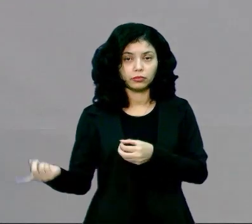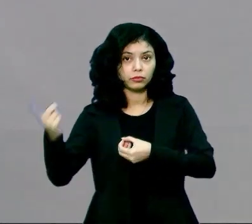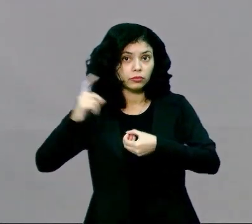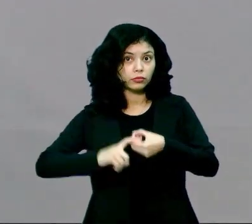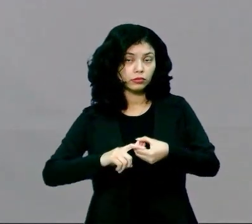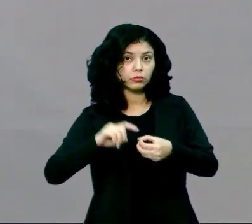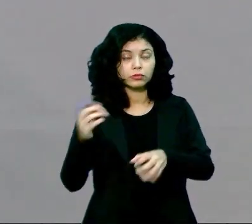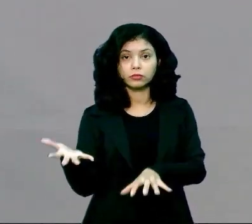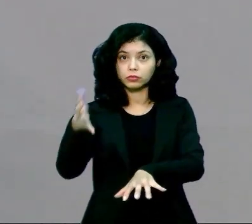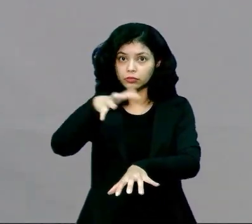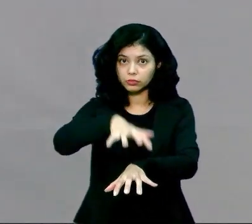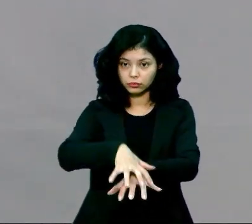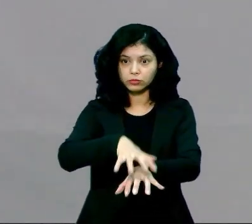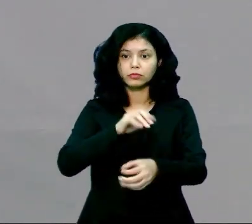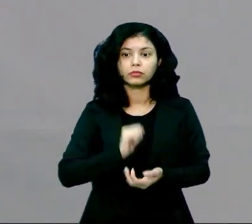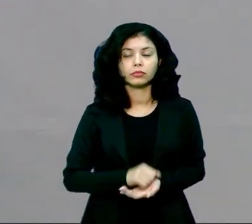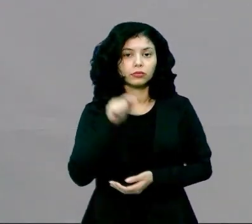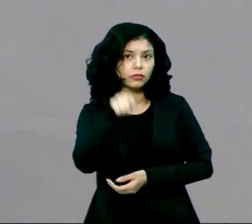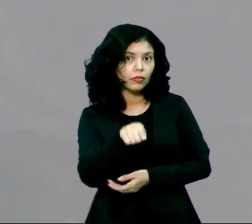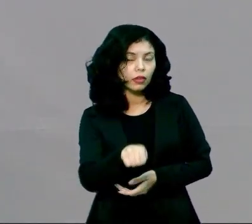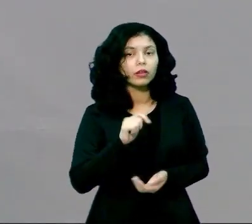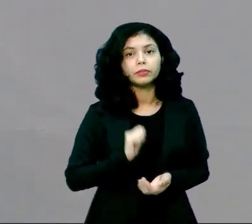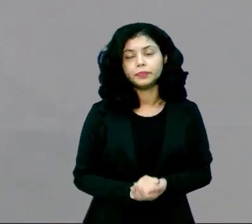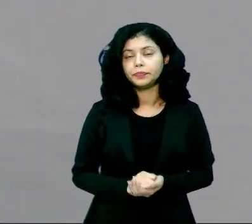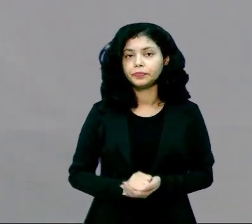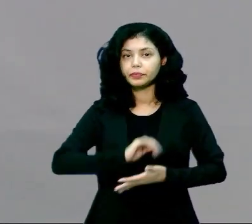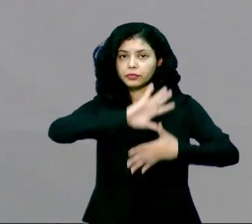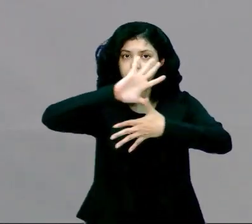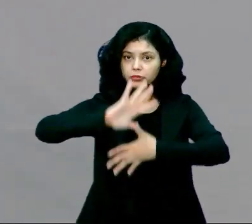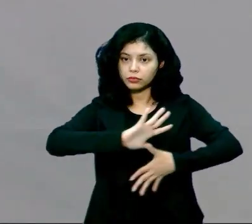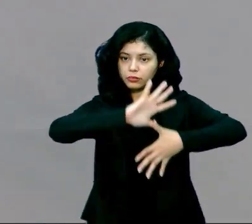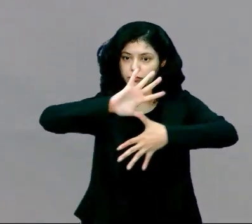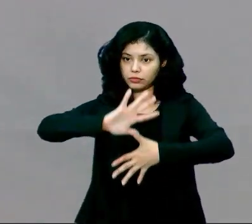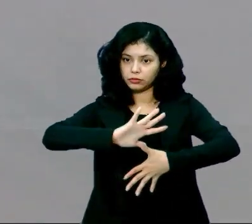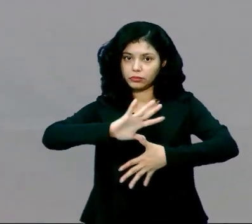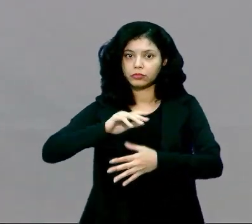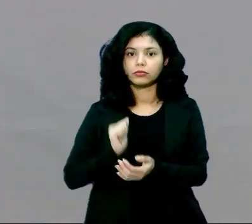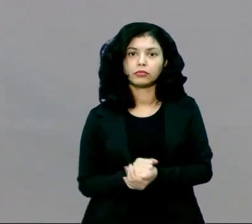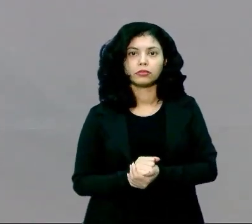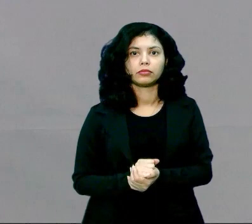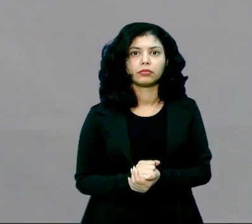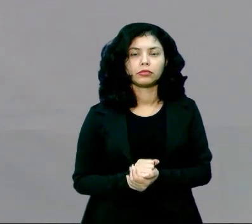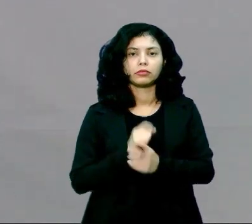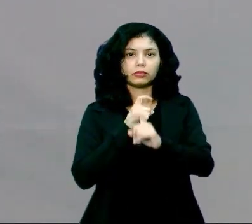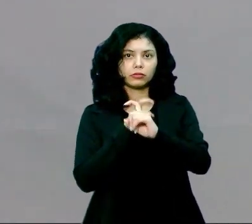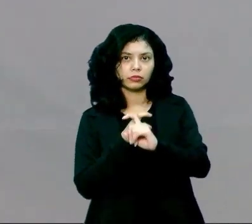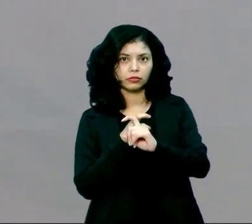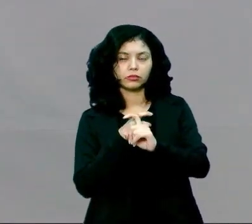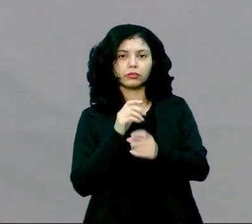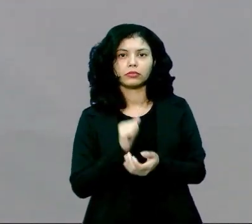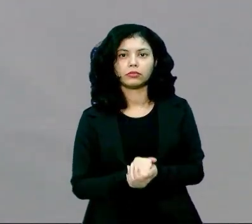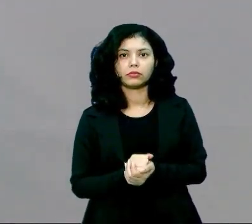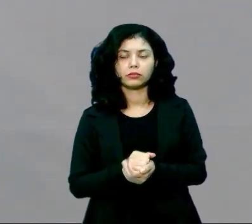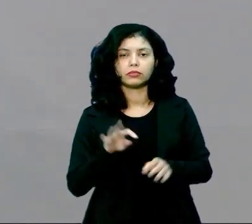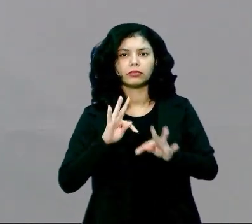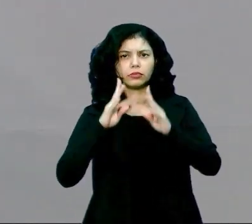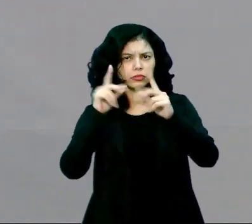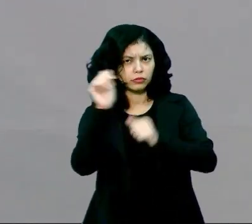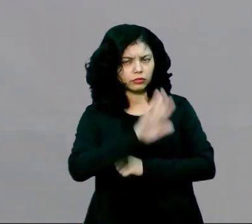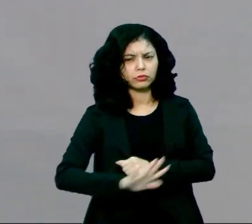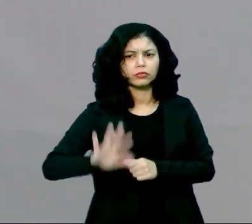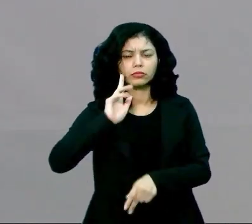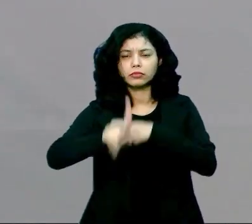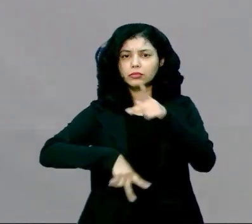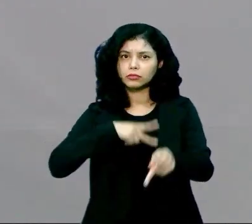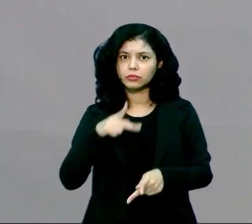remetendo à colonização, aqui na América, né, viviam os astecas, os maias, os incas, né? Então eram